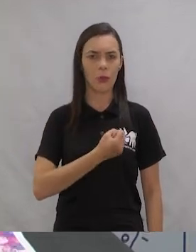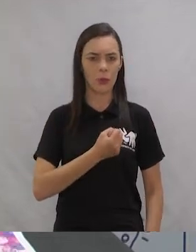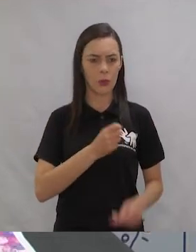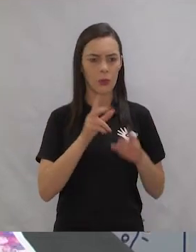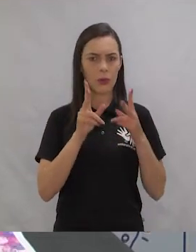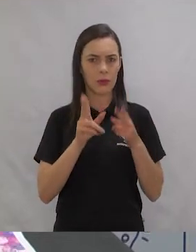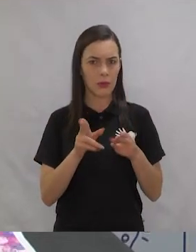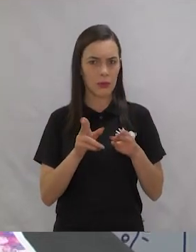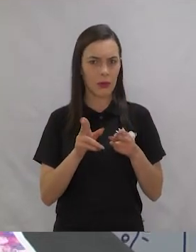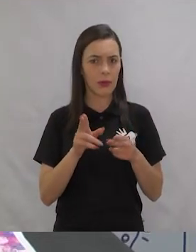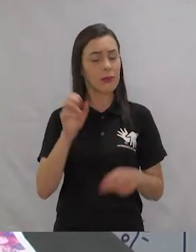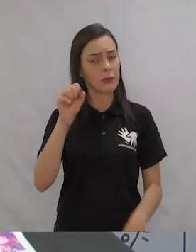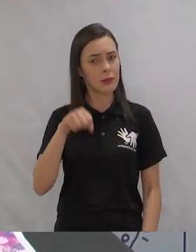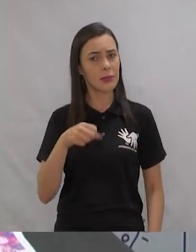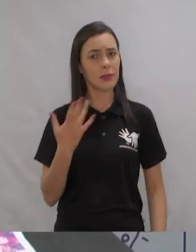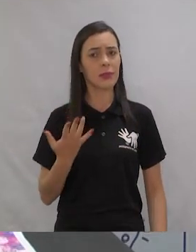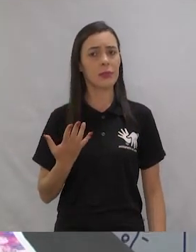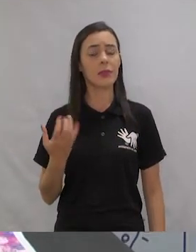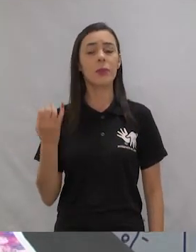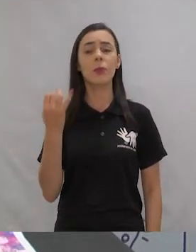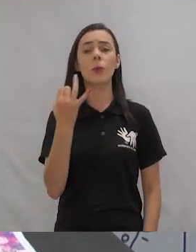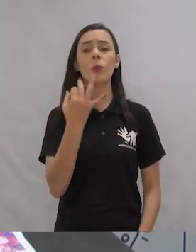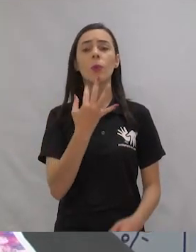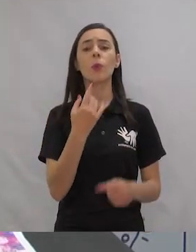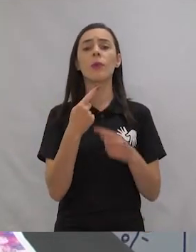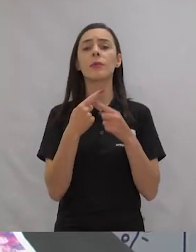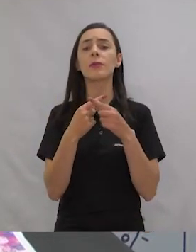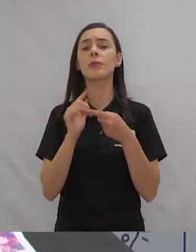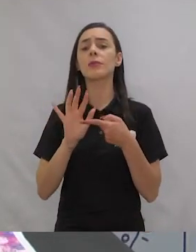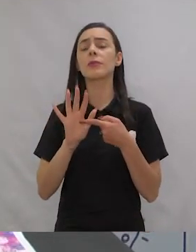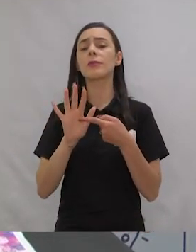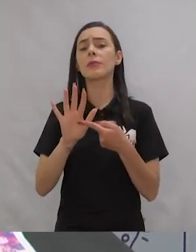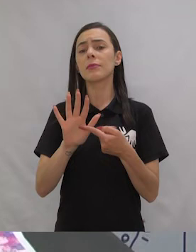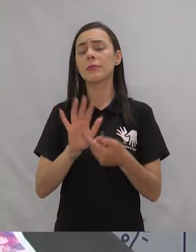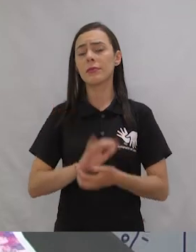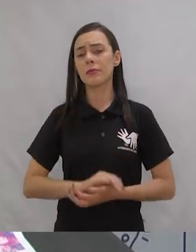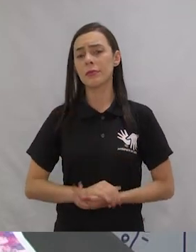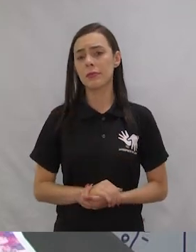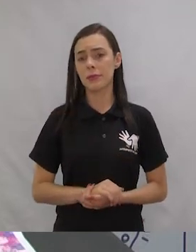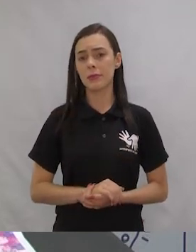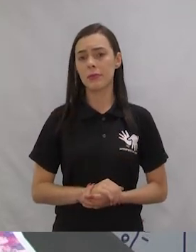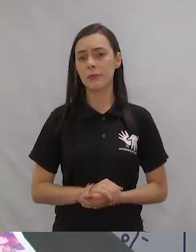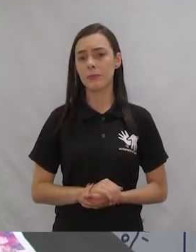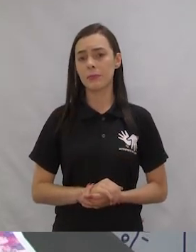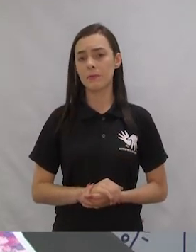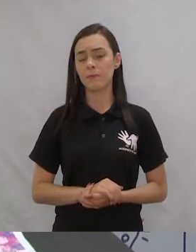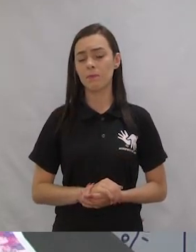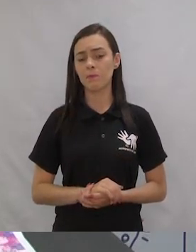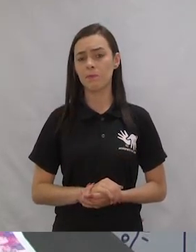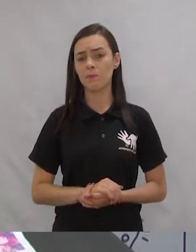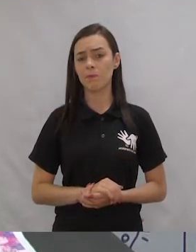número? Sim. Então, quantas vezes o número 4 apareceu?